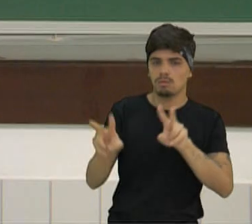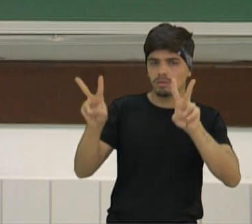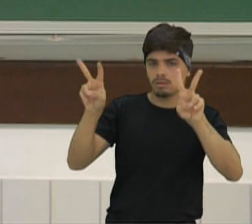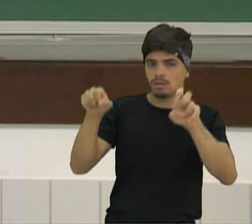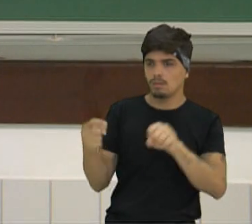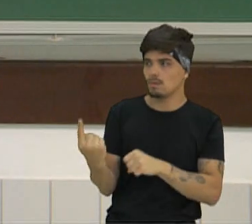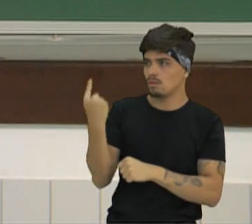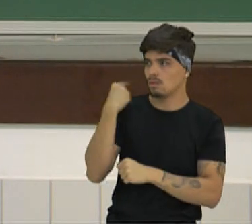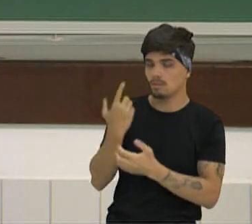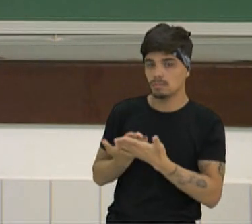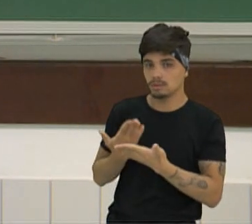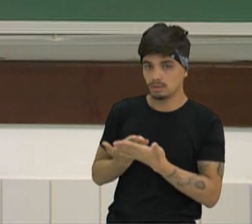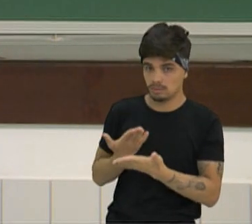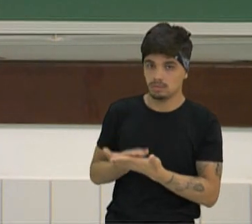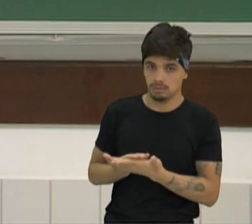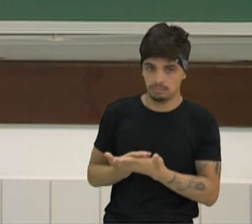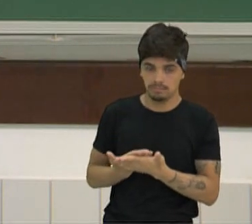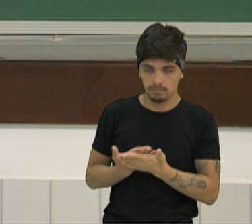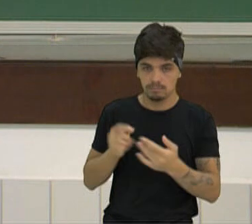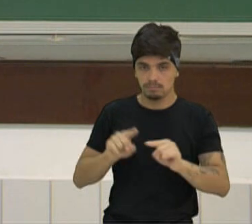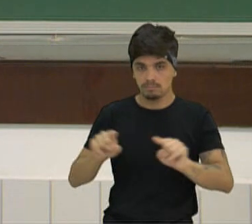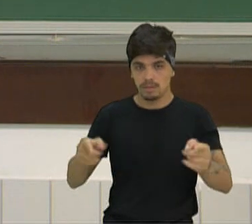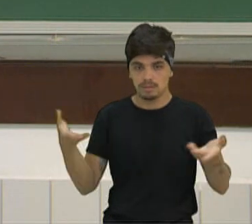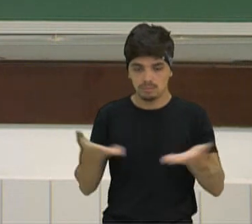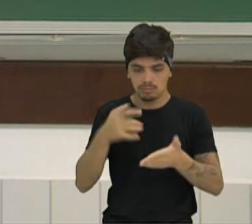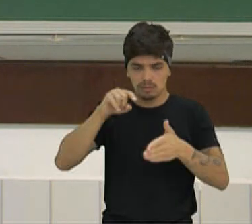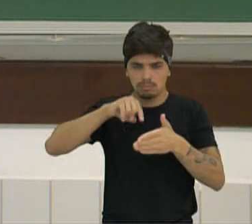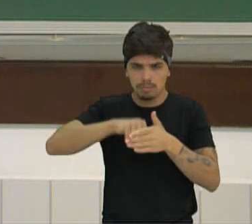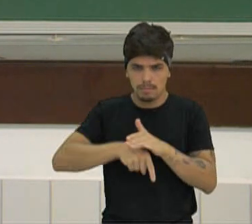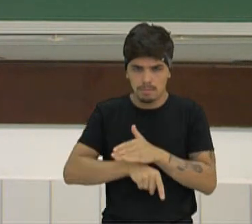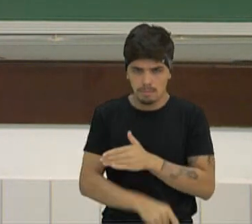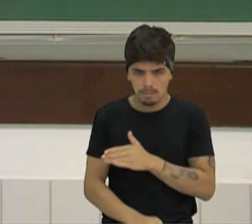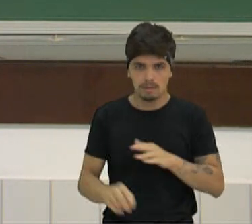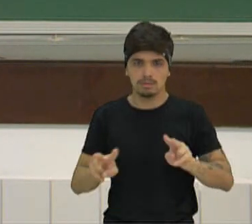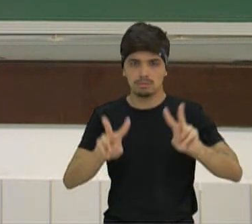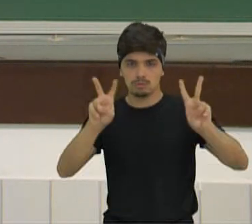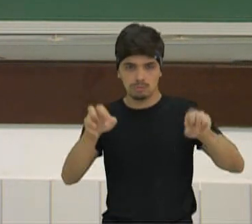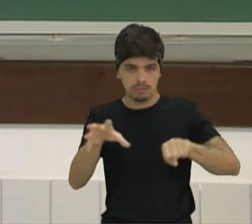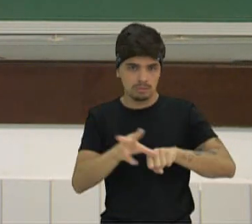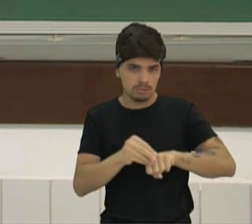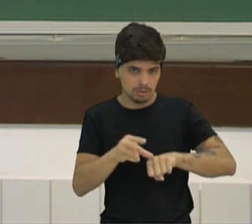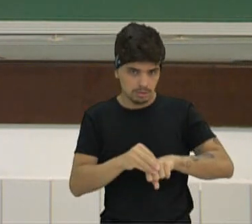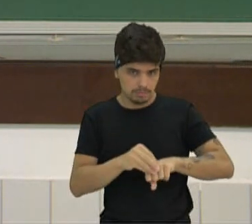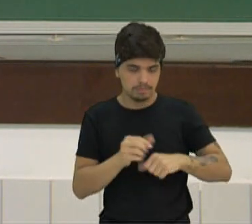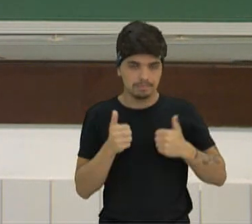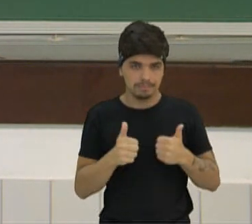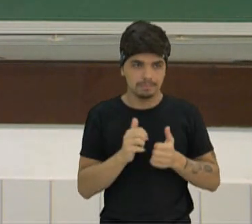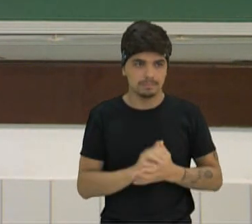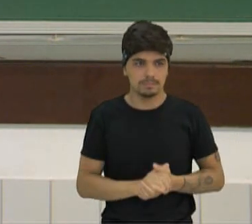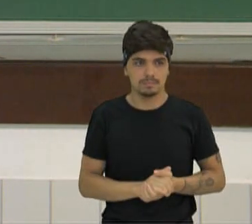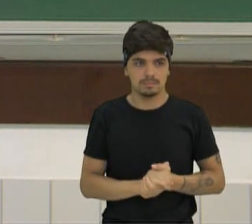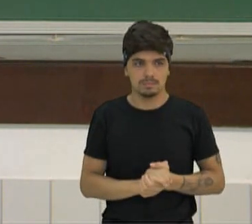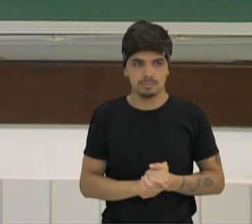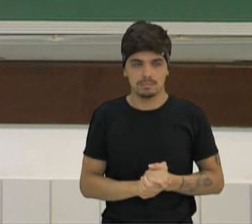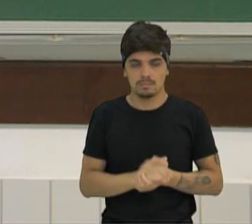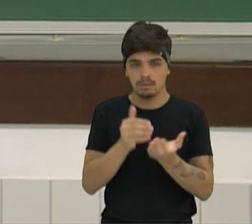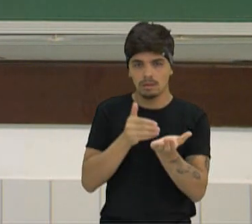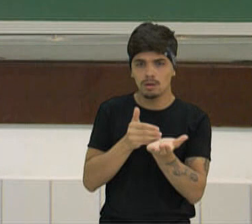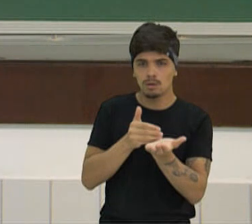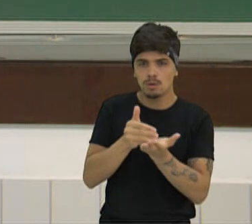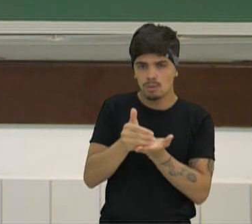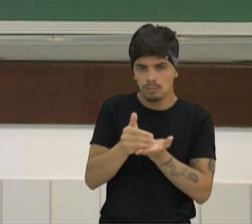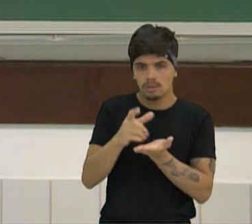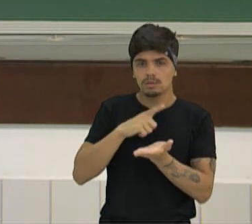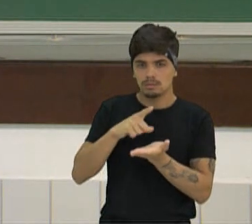viu na aula passada só que hoje nós vamos aprofundar aí eu conhecimento de algumas tirinhas e para